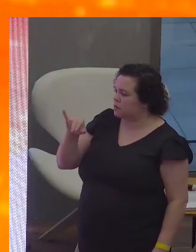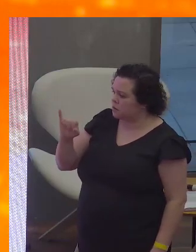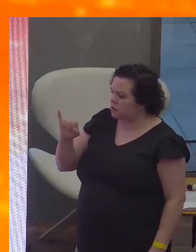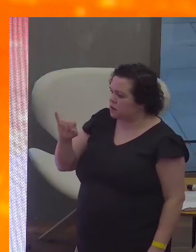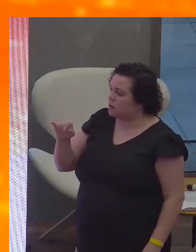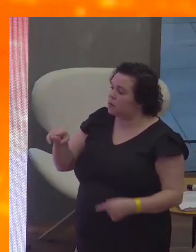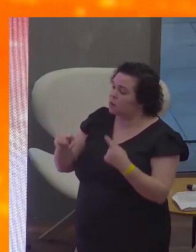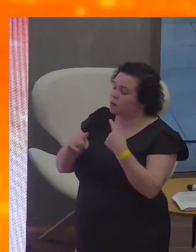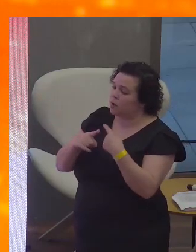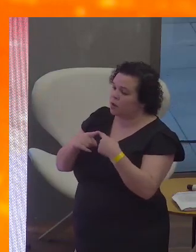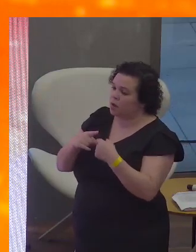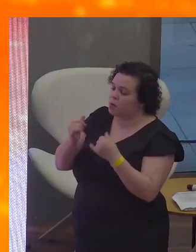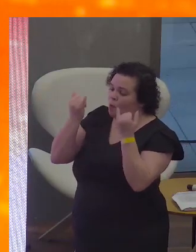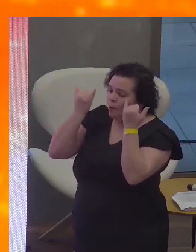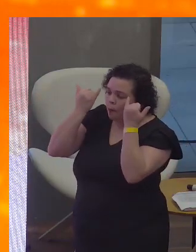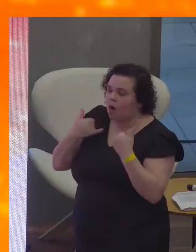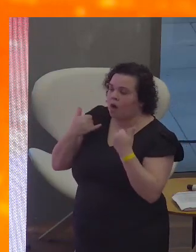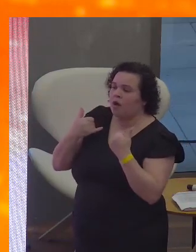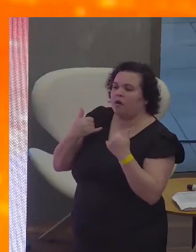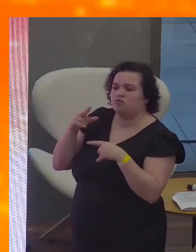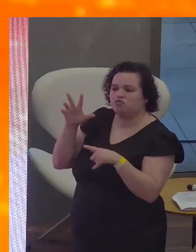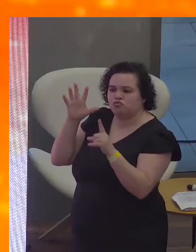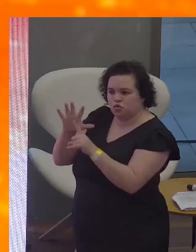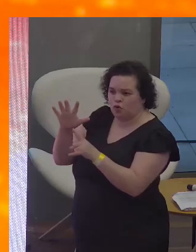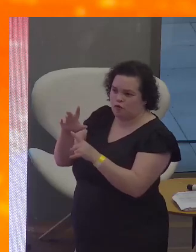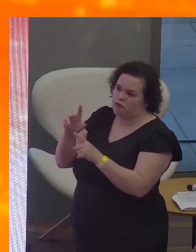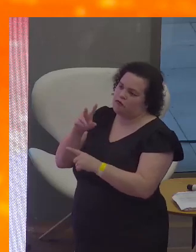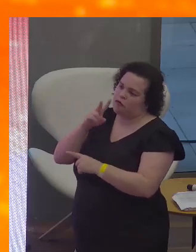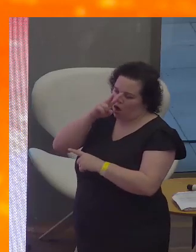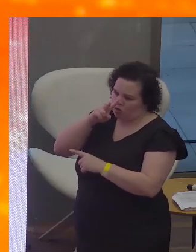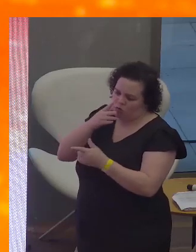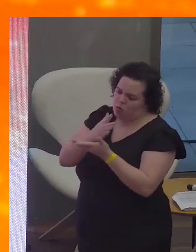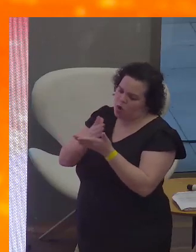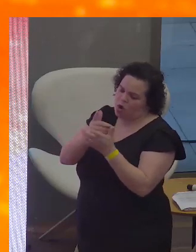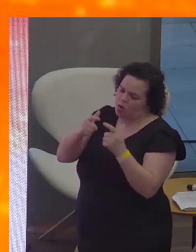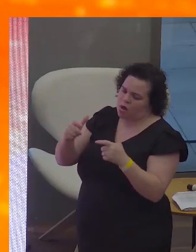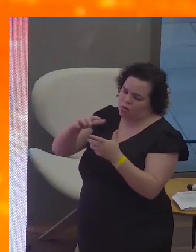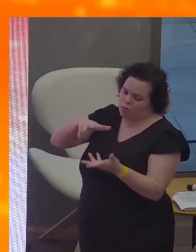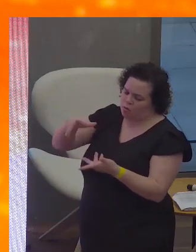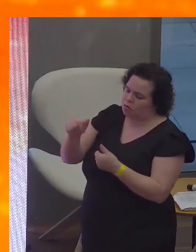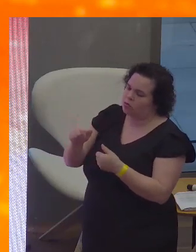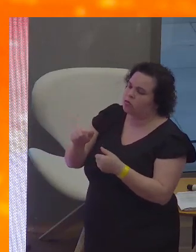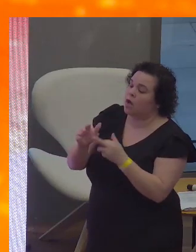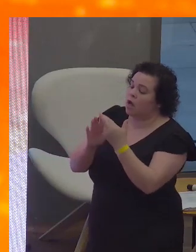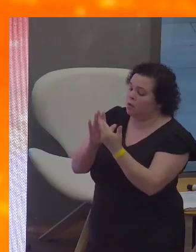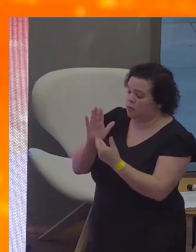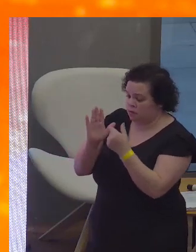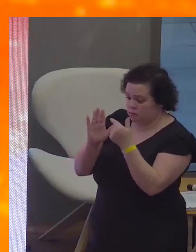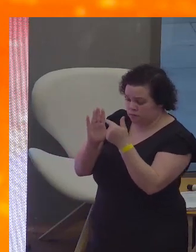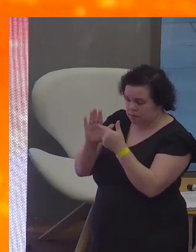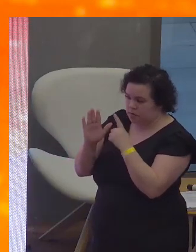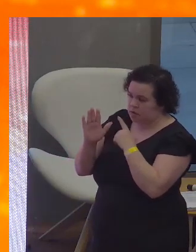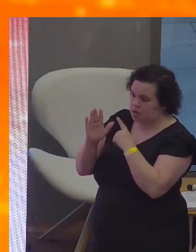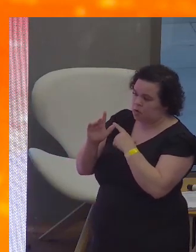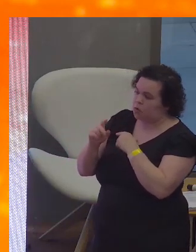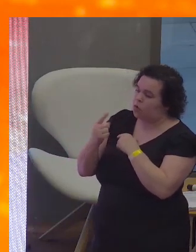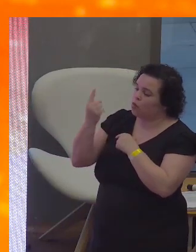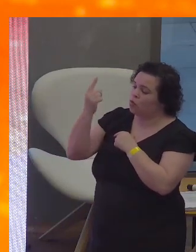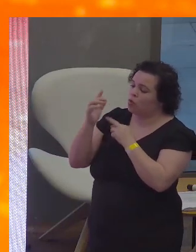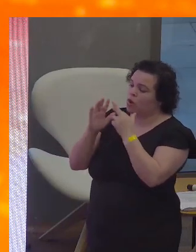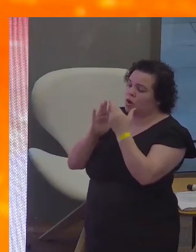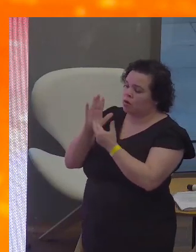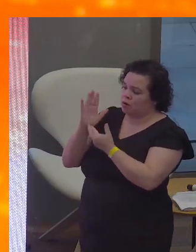ele é forte em qualquer lugar do mundo. Tá? E o regulamento, o que tem? Um único